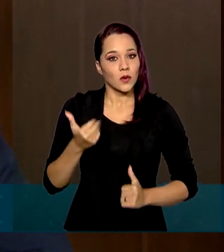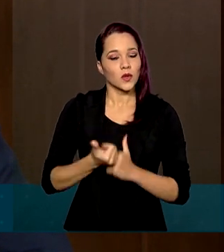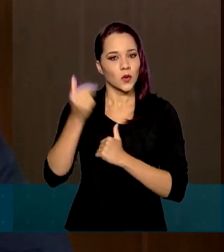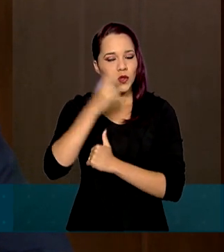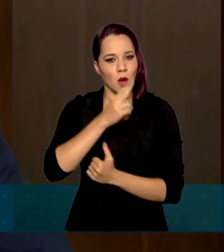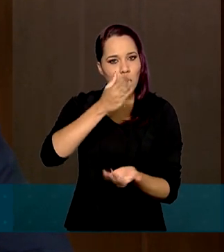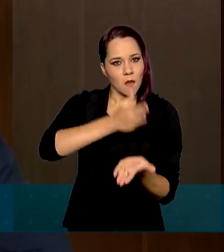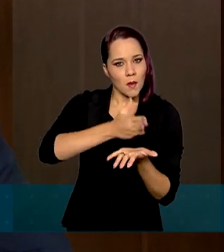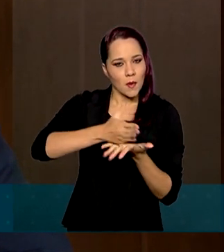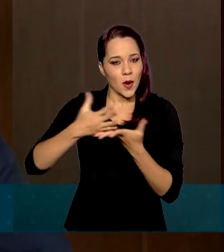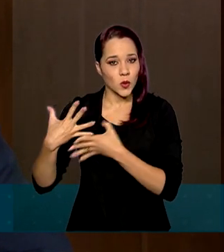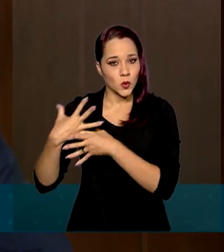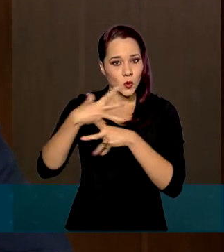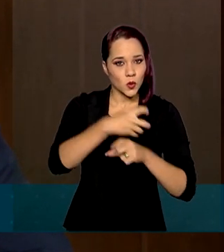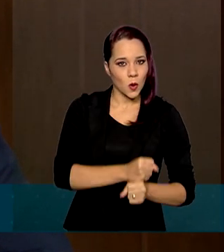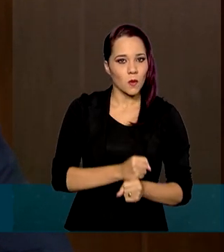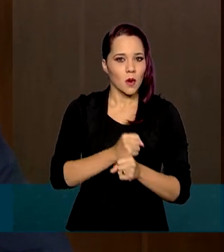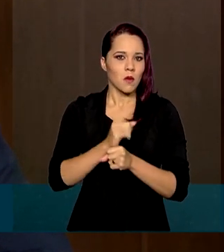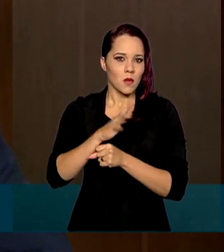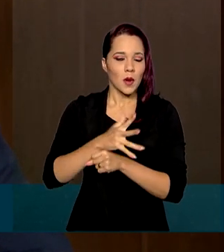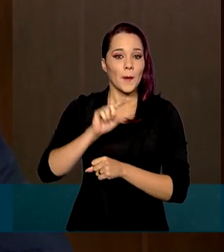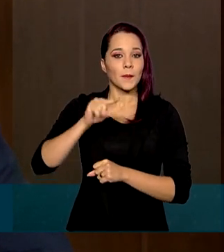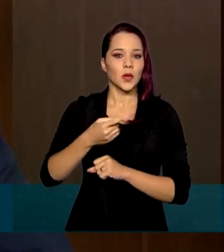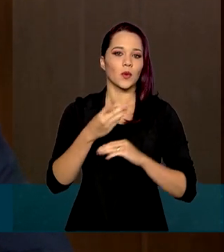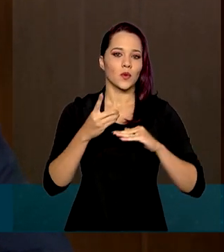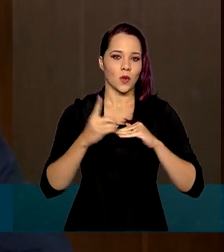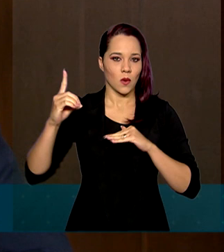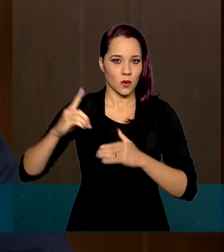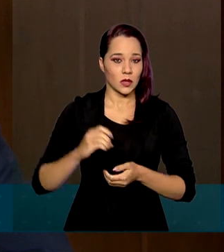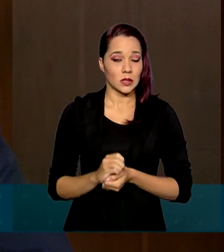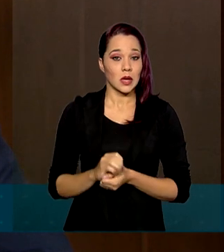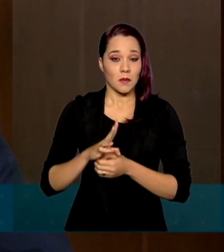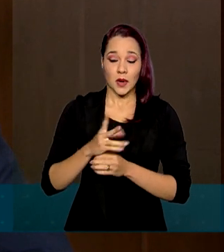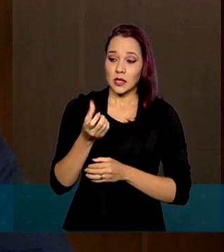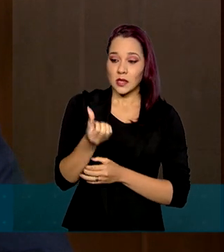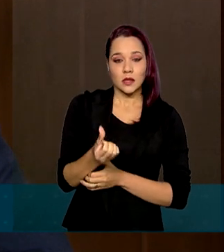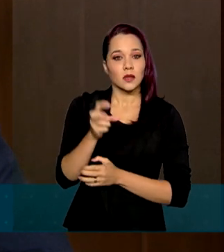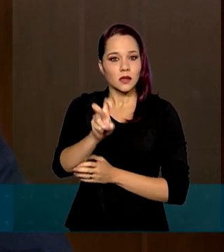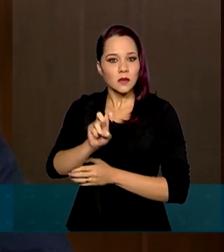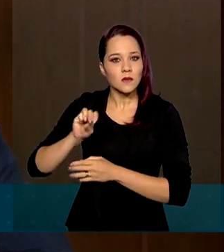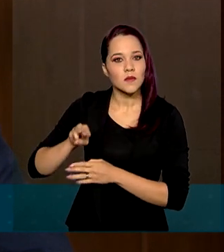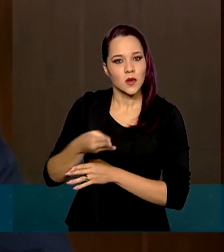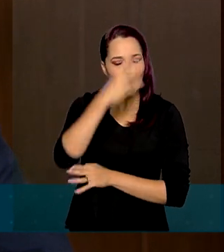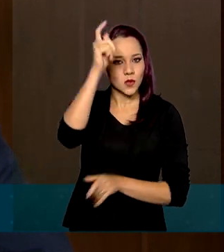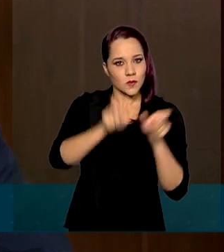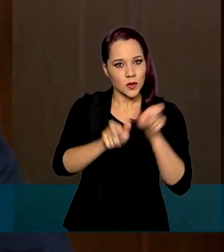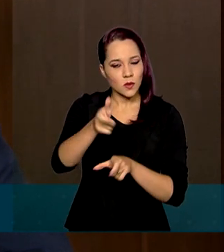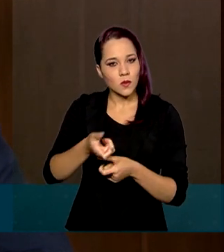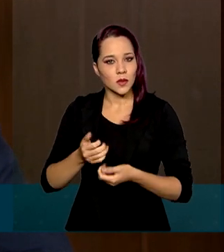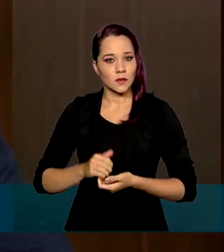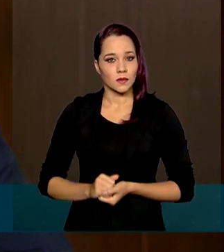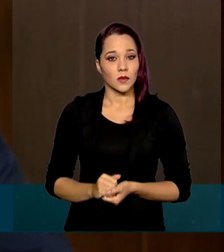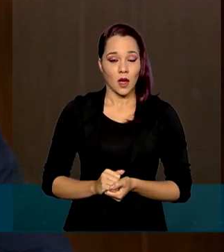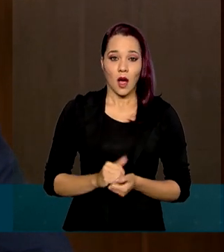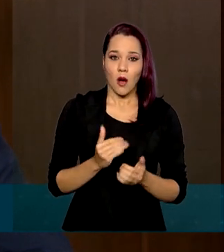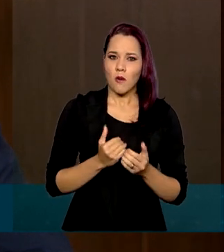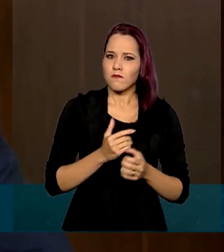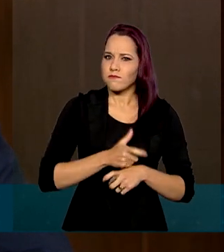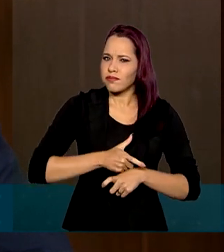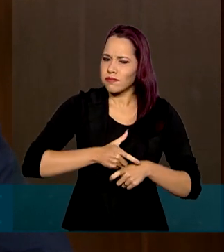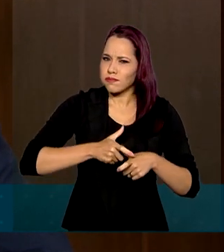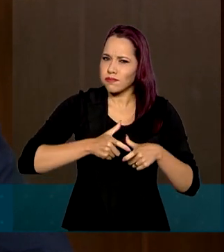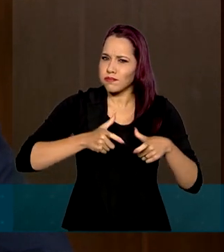parcelas que somam aproximadamente mil dólares para 65 milhões de pessoas. O maior programa